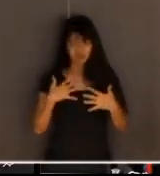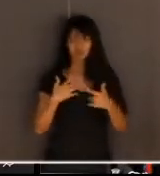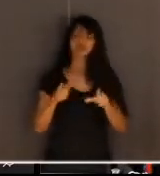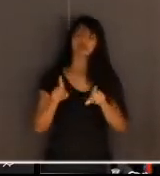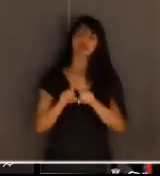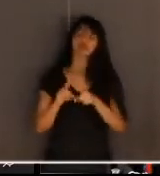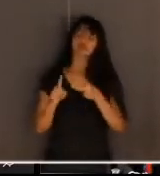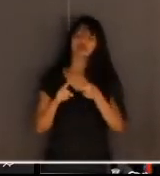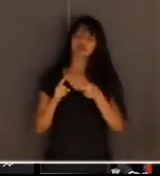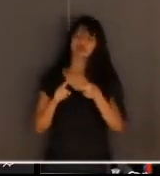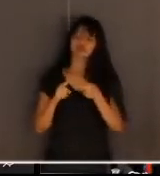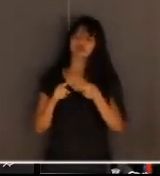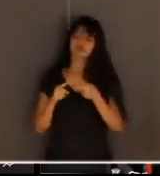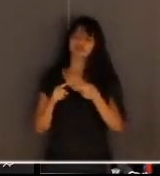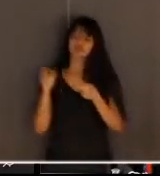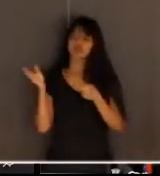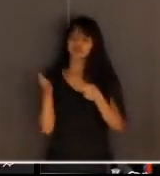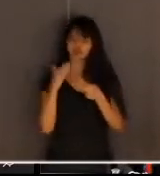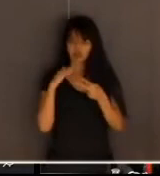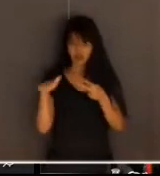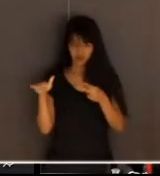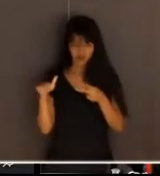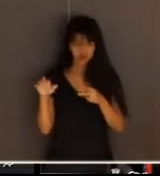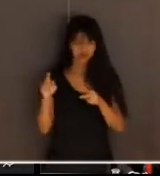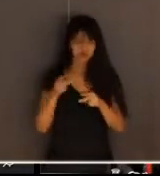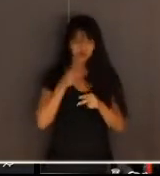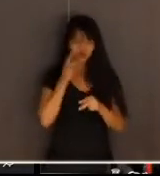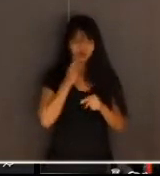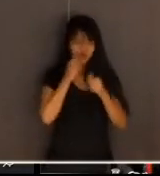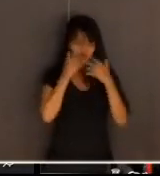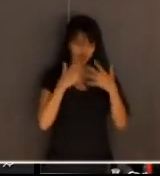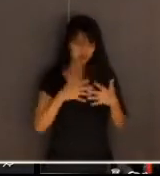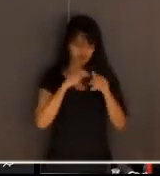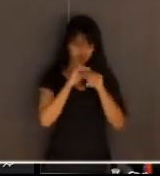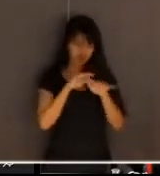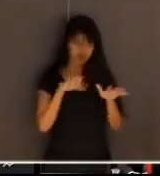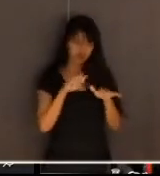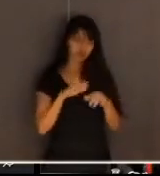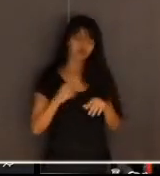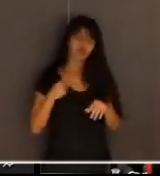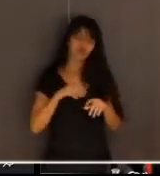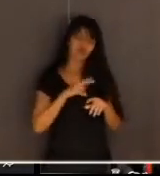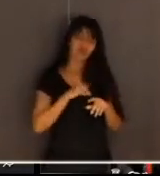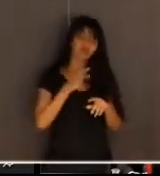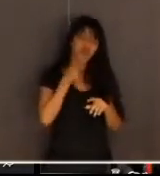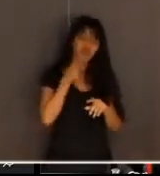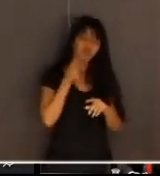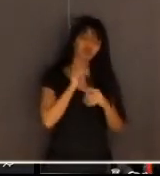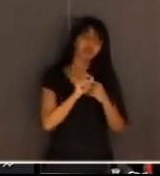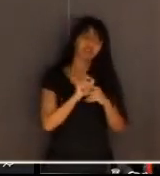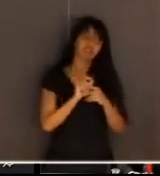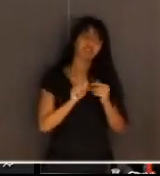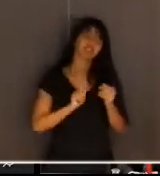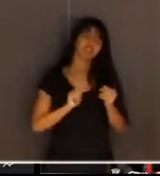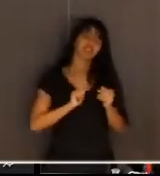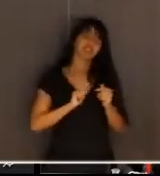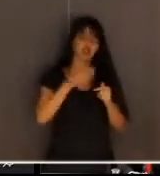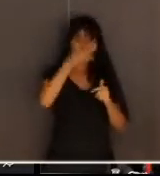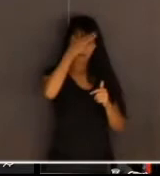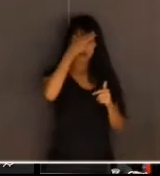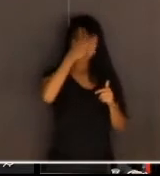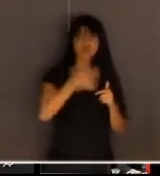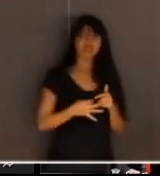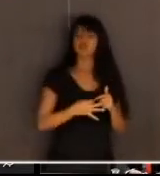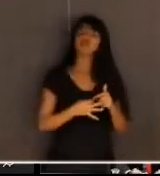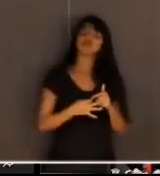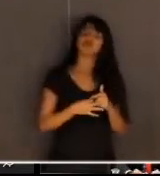Quando nós falamos de argumentação, nós estamos falando em algo que deve ser compreensível para o receptor